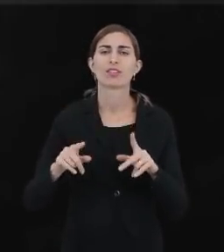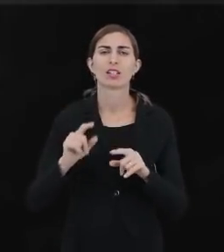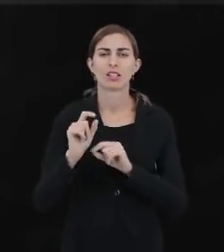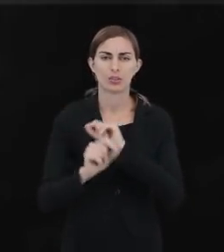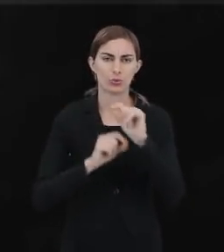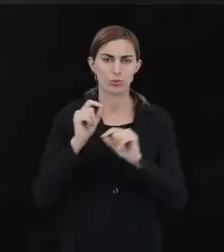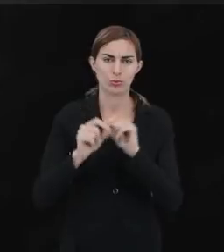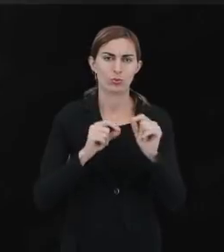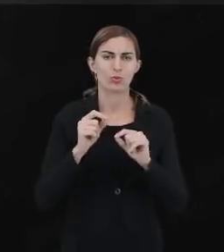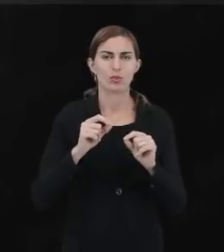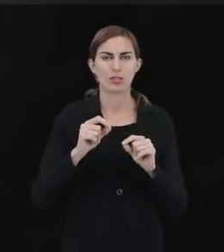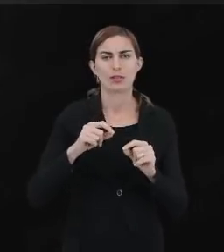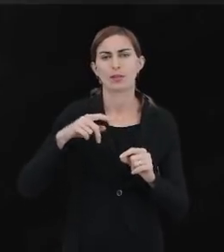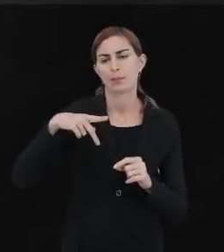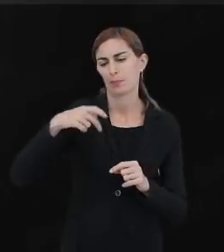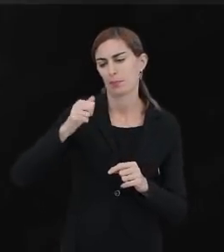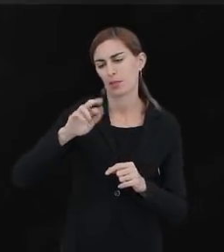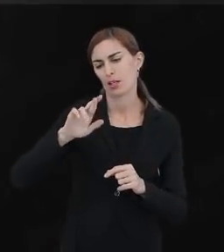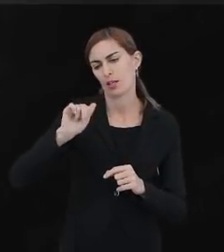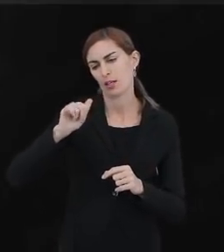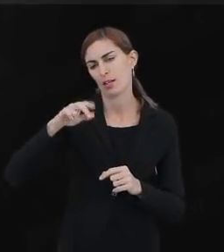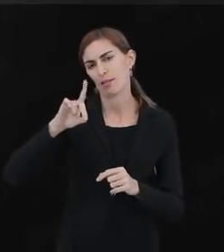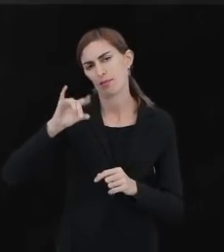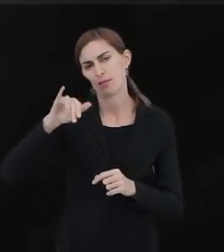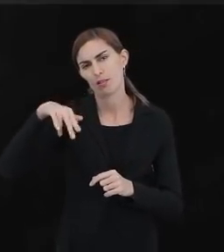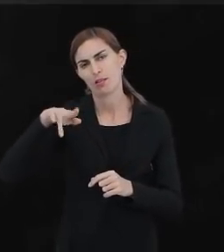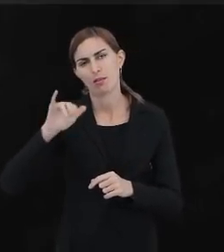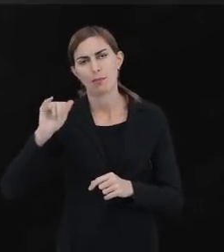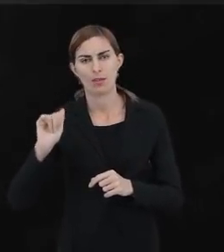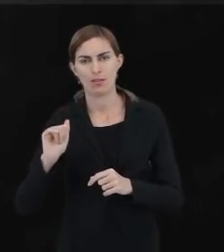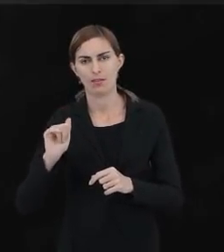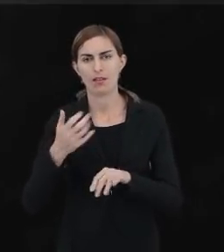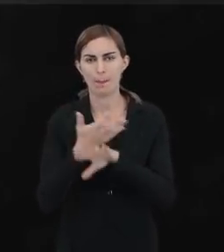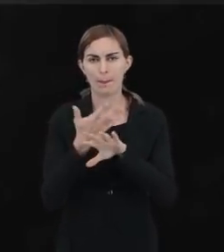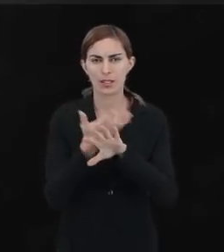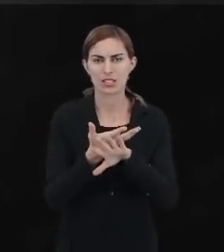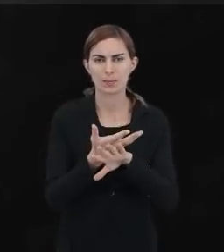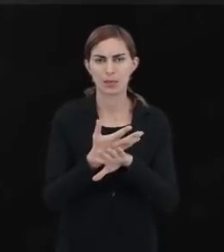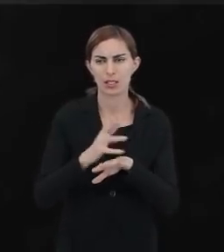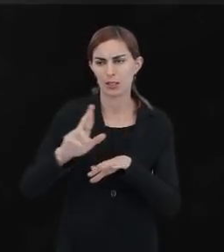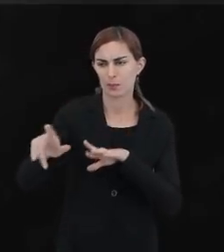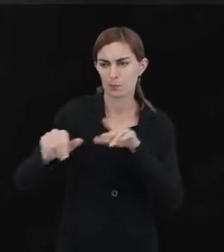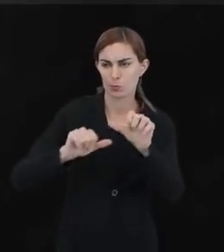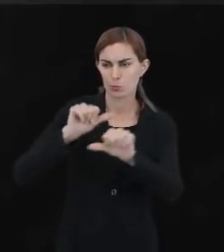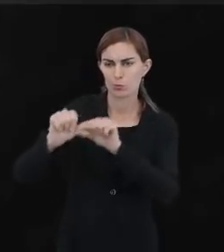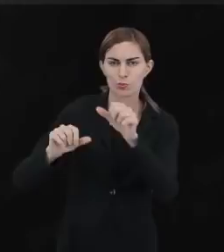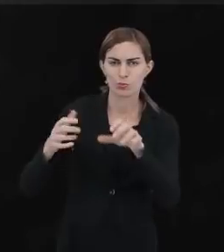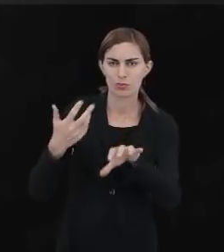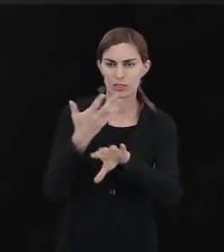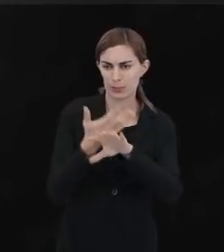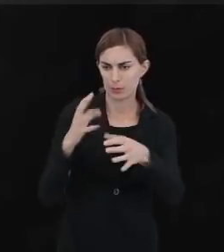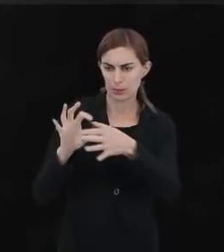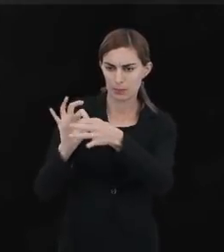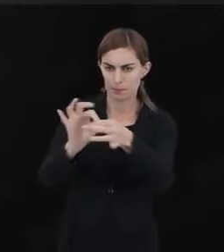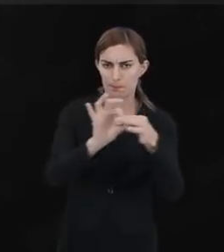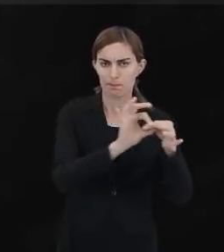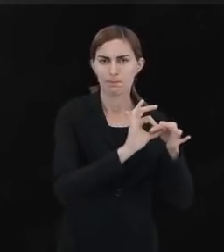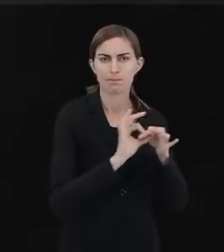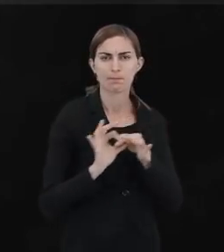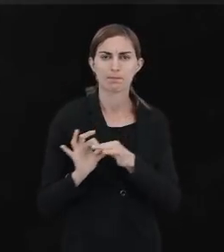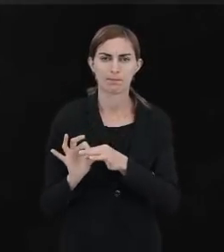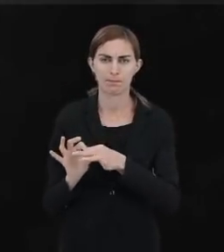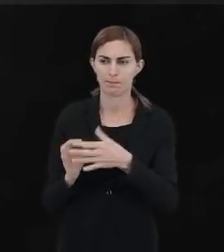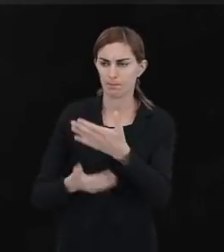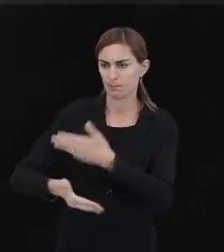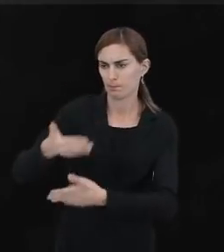junto com esse paradigma está interdisciplinaridade e que leva você tenta termo tessitura